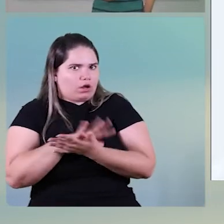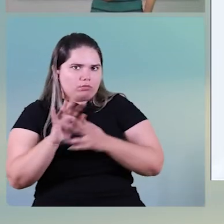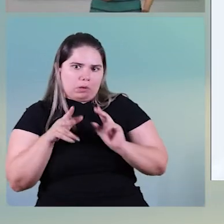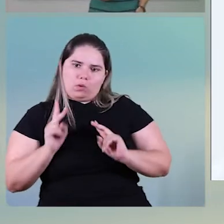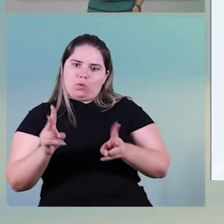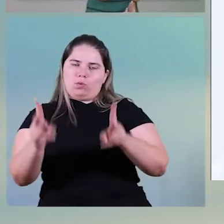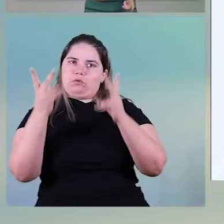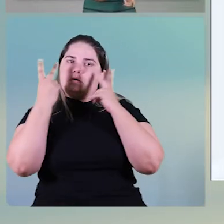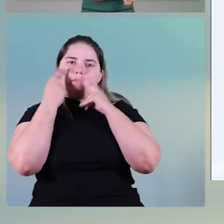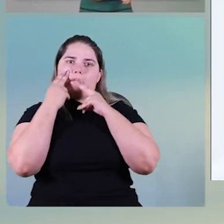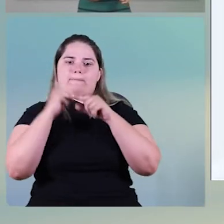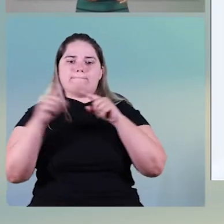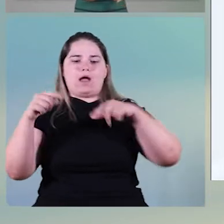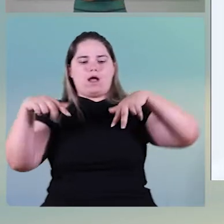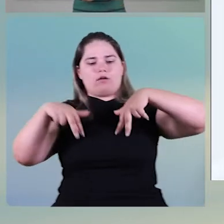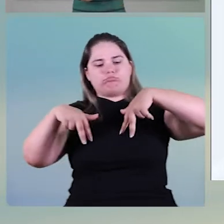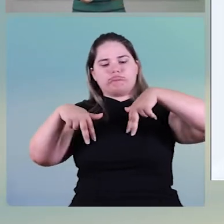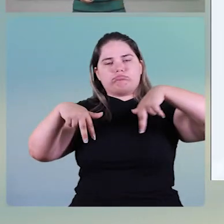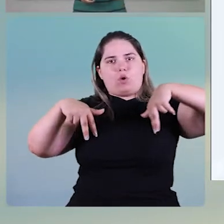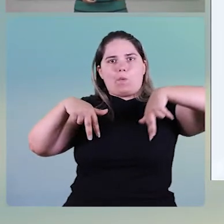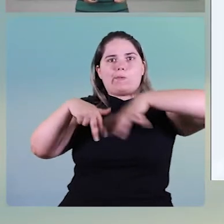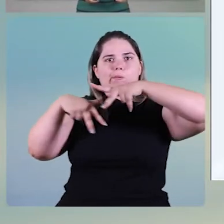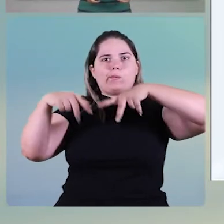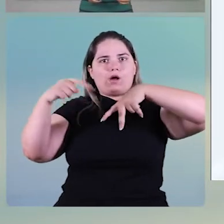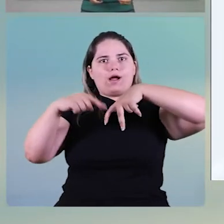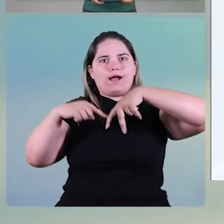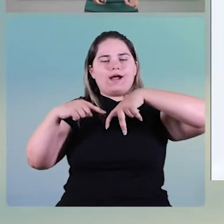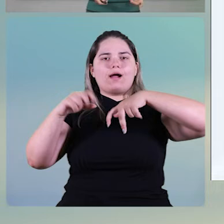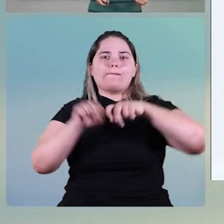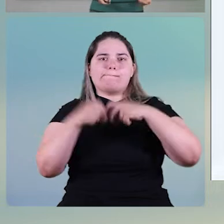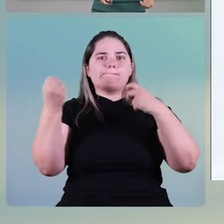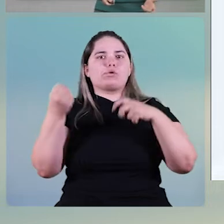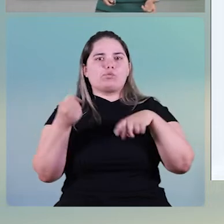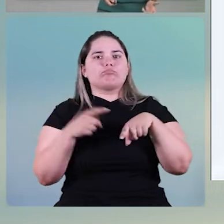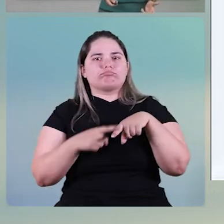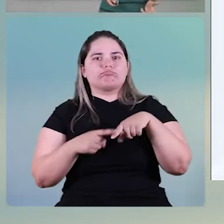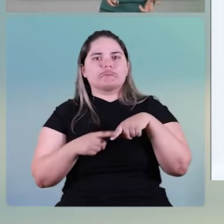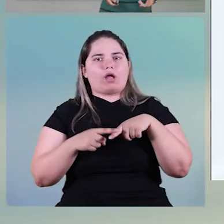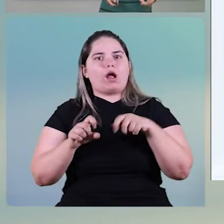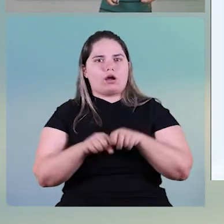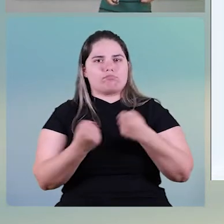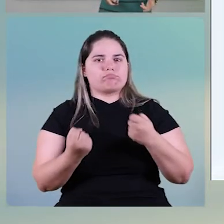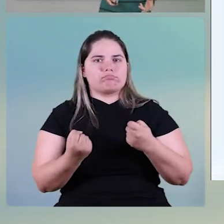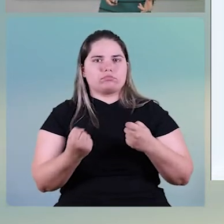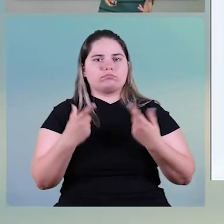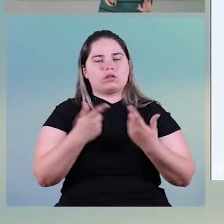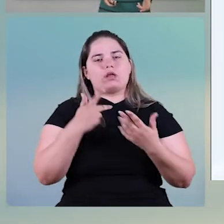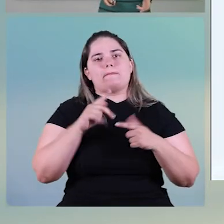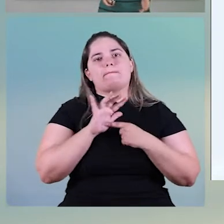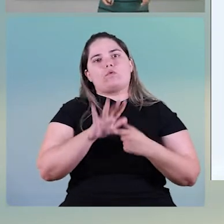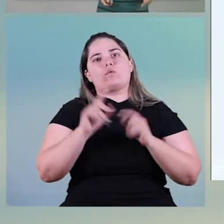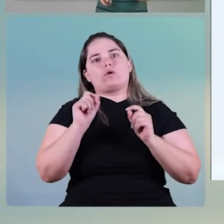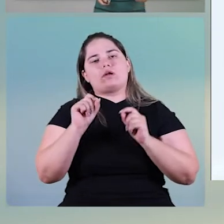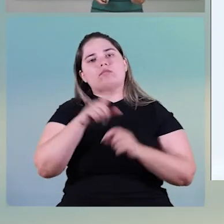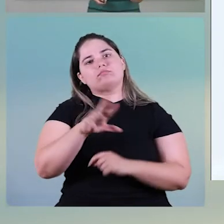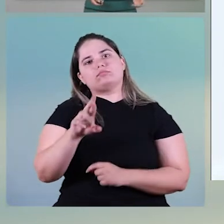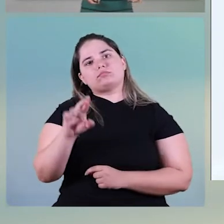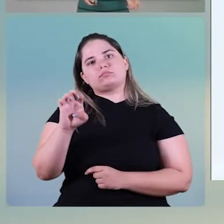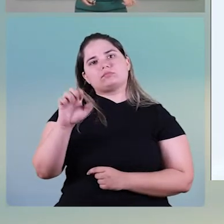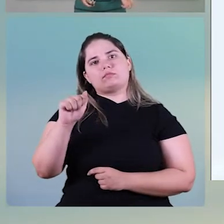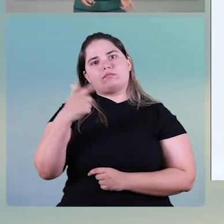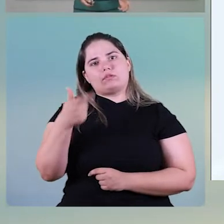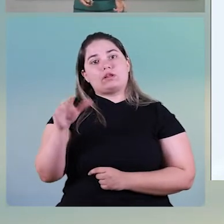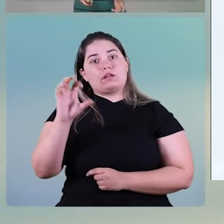Silva. Então, isso mostra que a reação é inevitável. Ela existe, né? E ela atua em